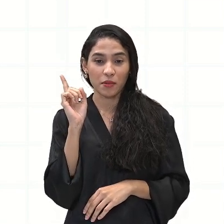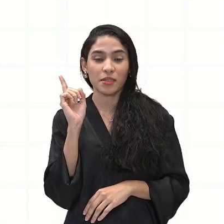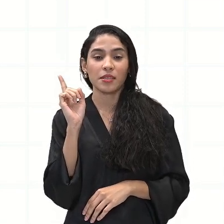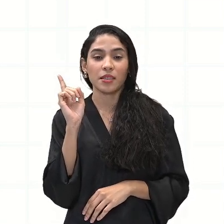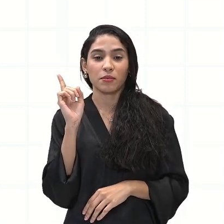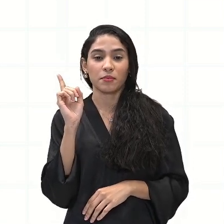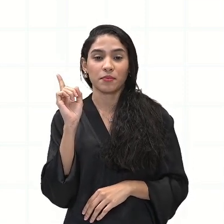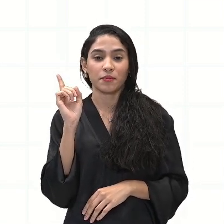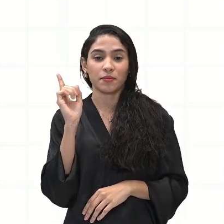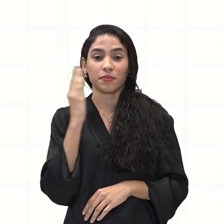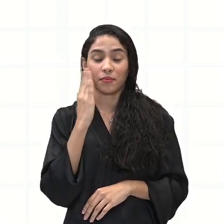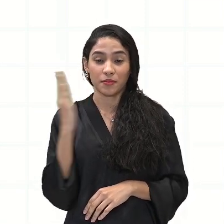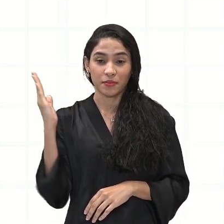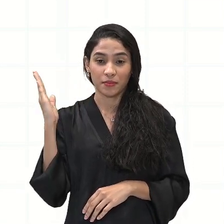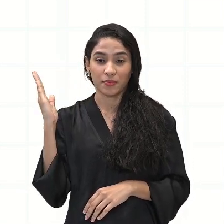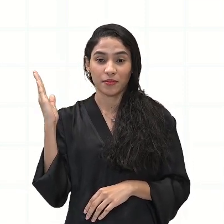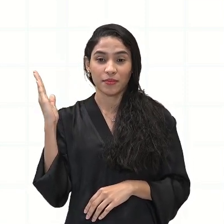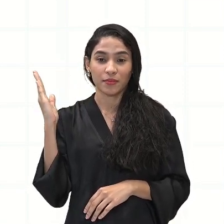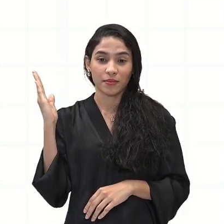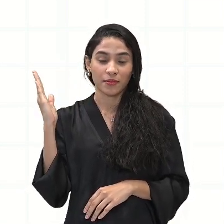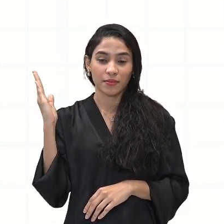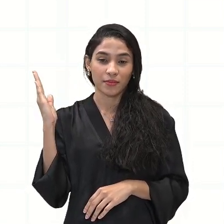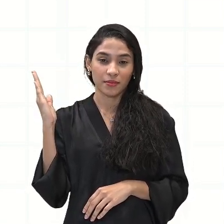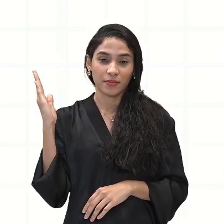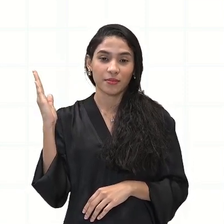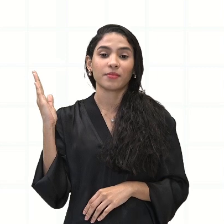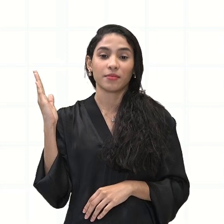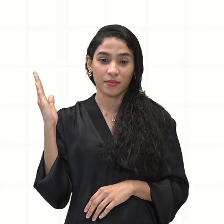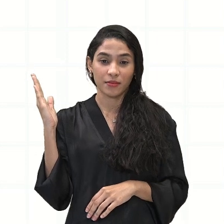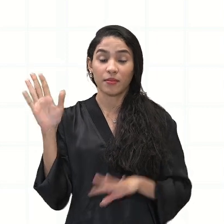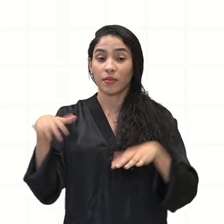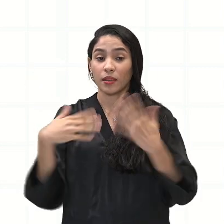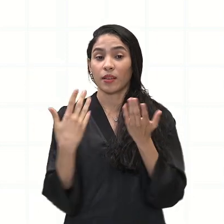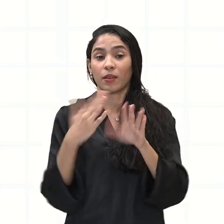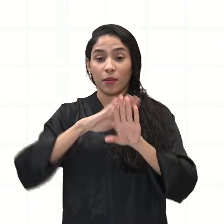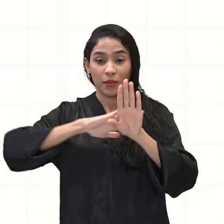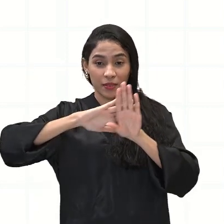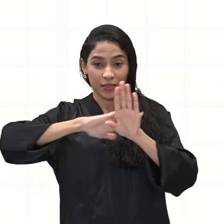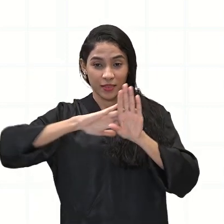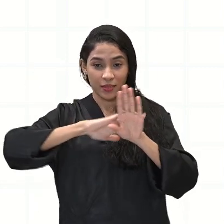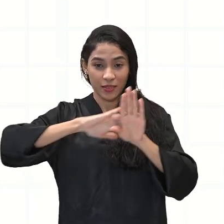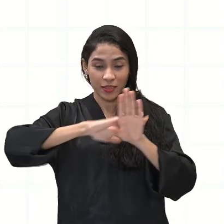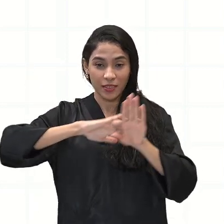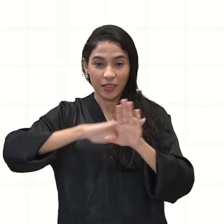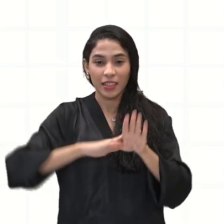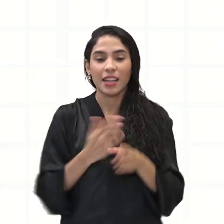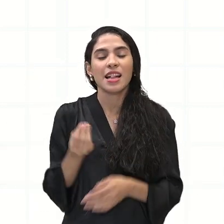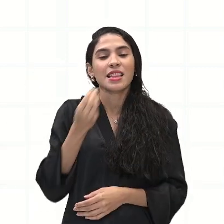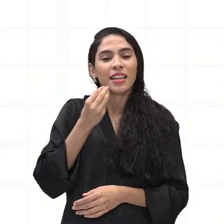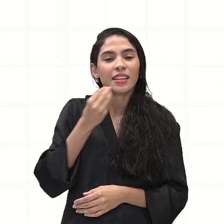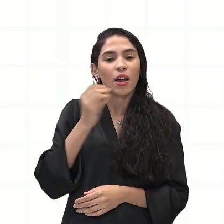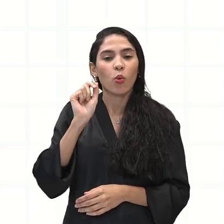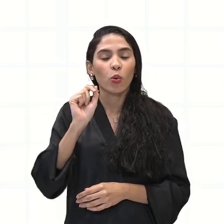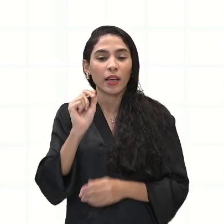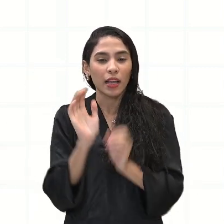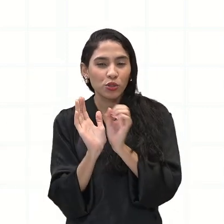melhor, suavizando a ideia de morrer. Então, o eufemismo ele vai suavizar uma